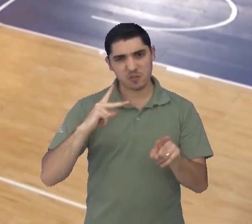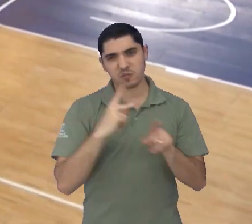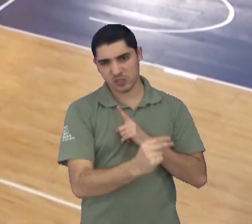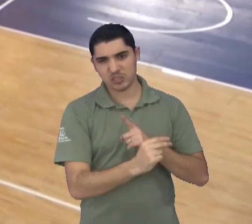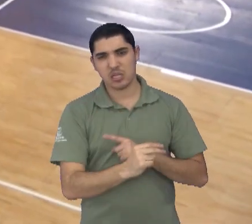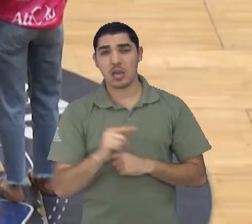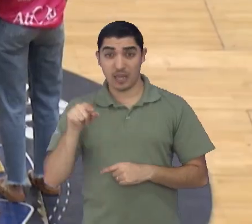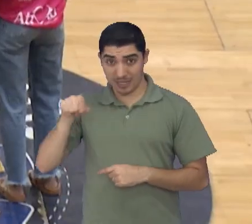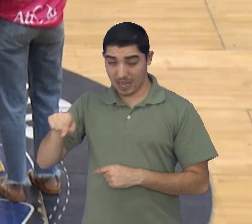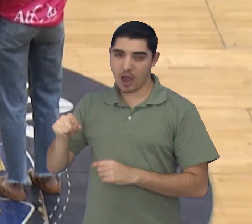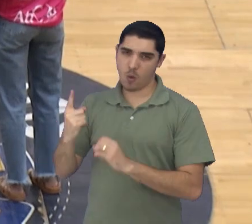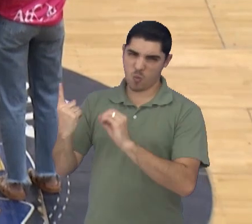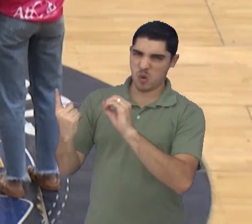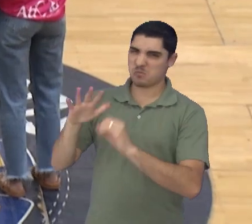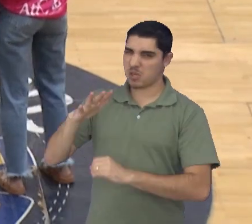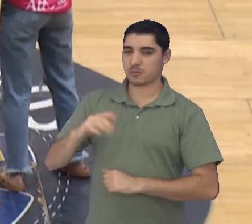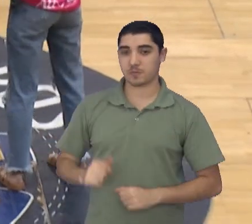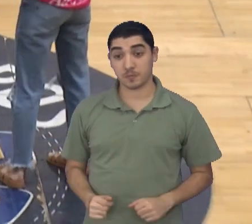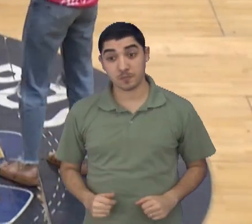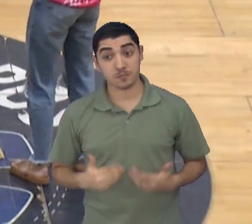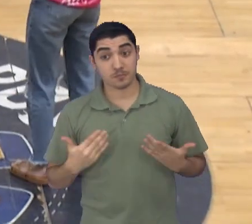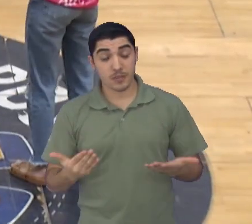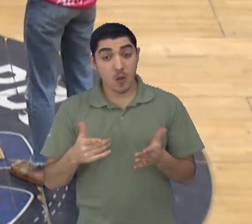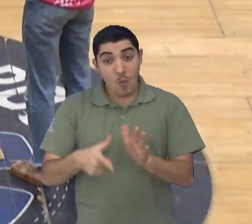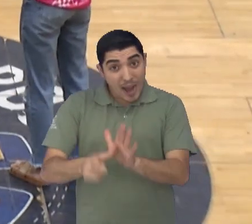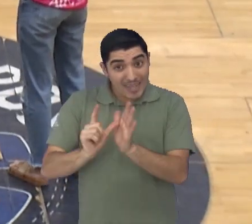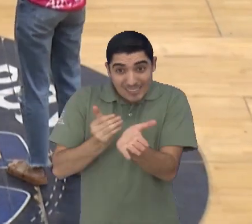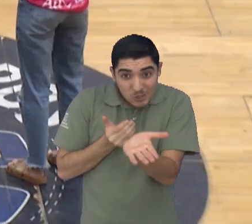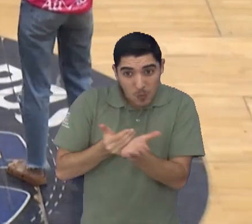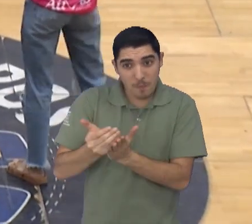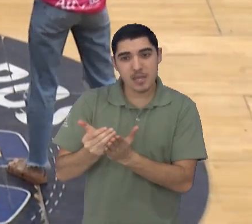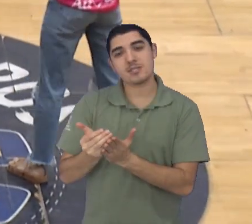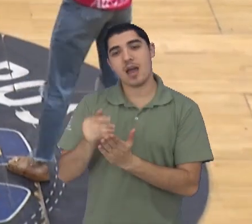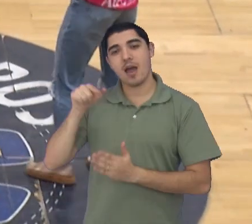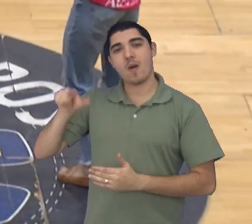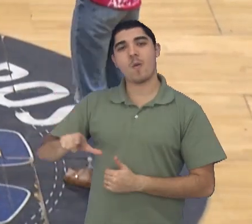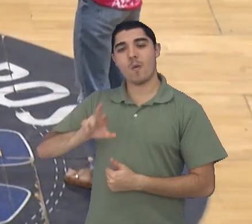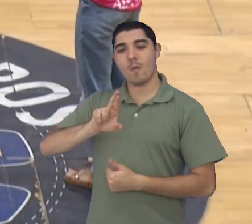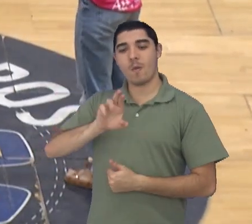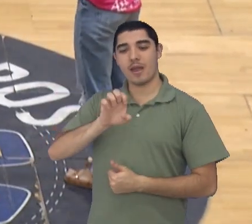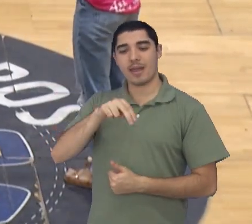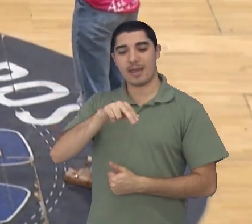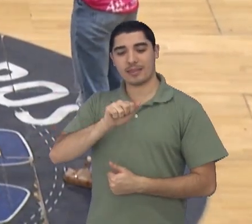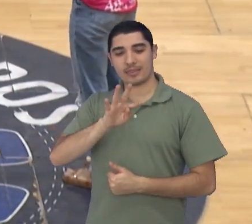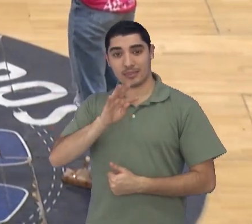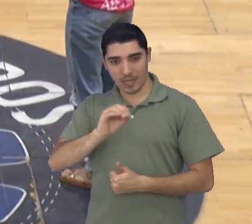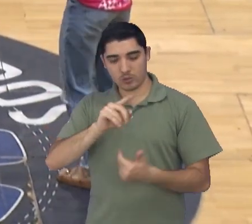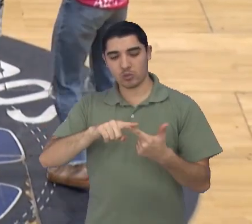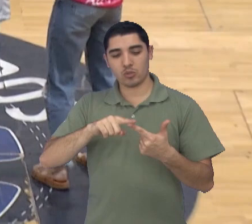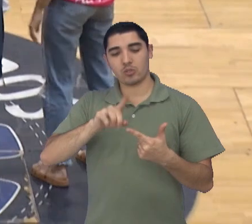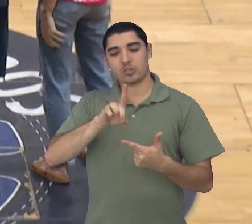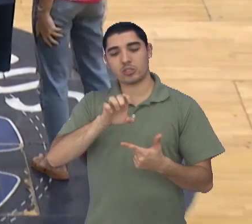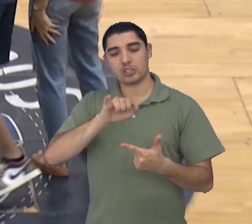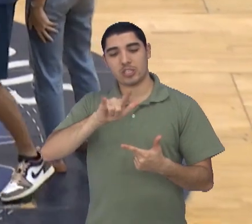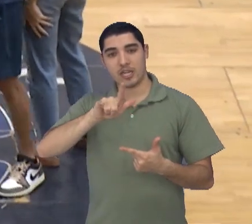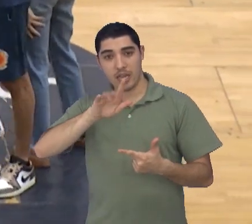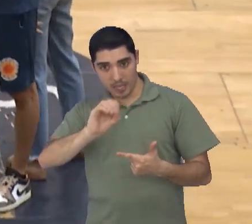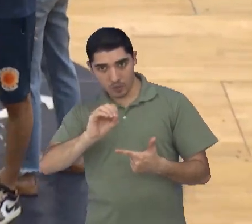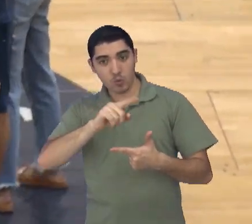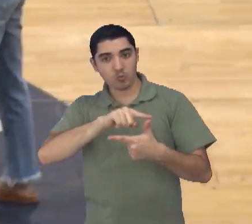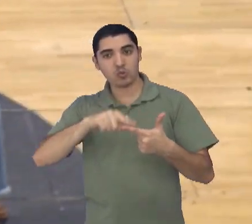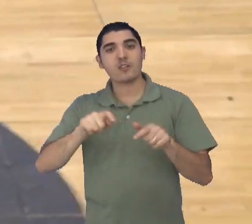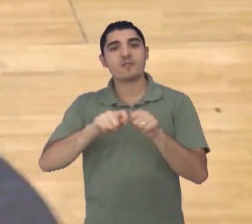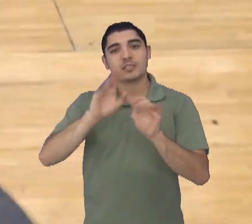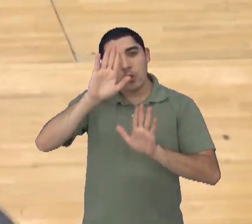menos de 1-0. Em quadra, antes da bola subir, os jogadores Renato Carbonari e Diego Figueiredo foram homenageados pelos